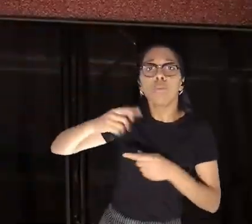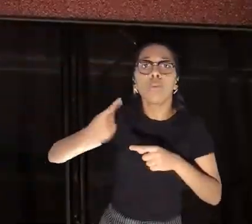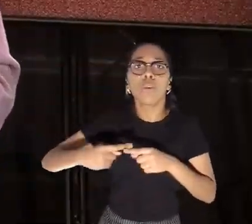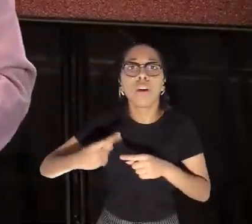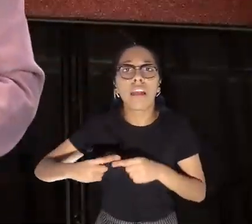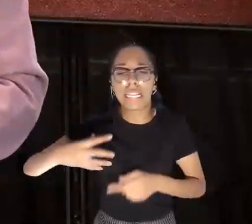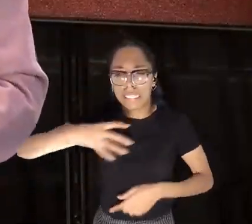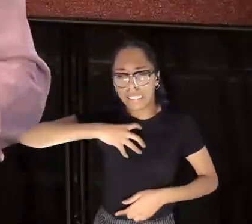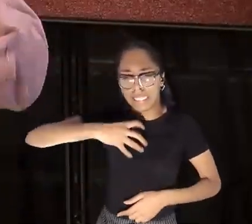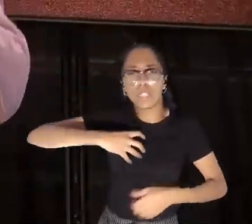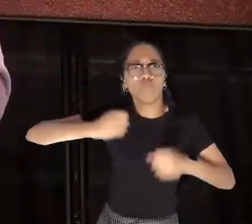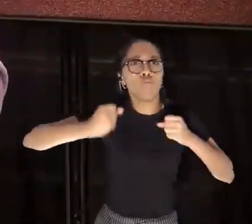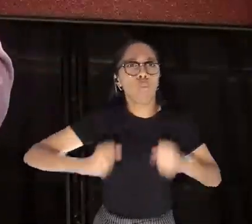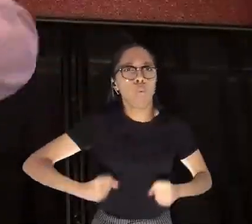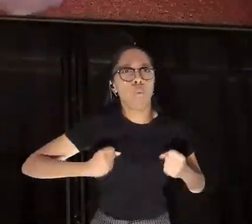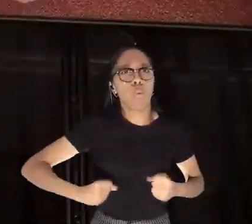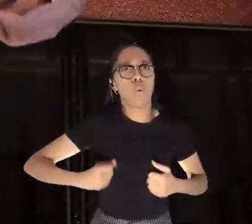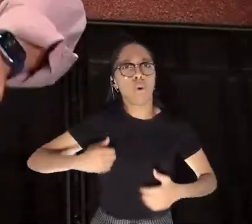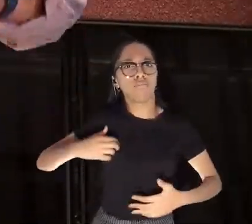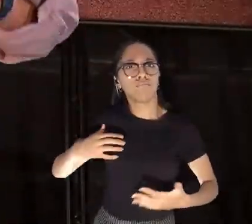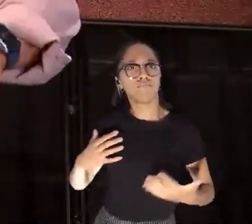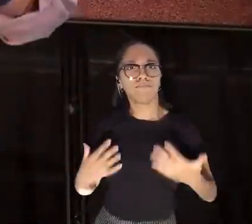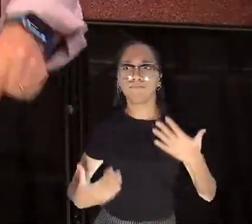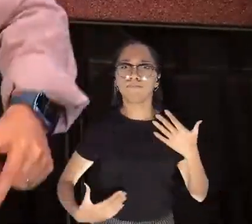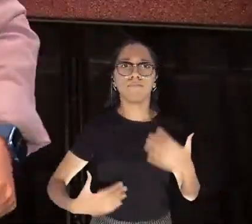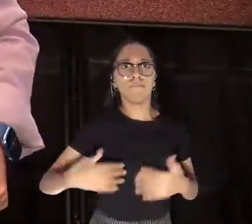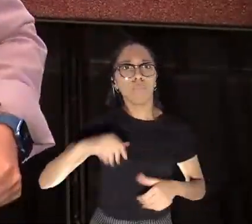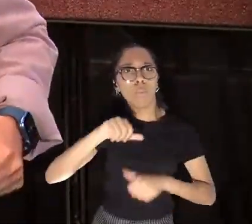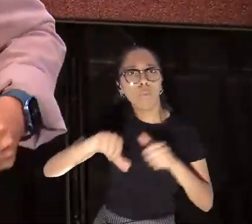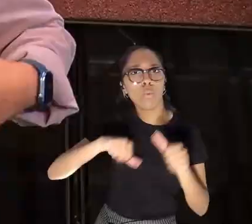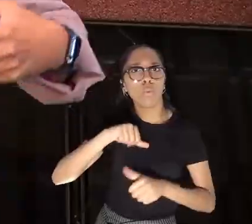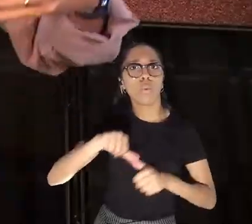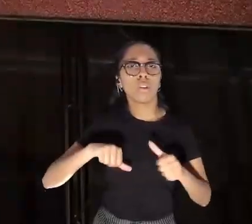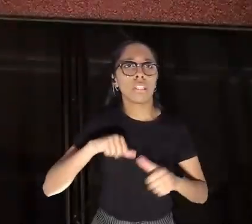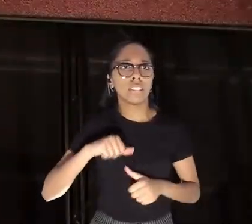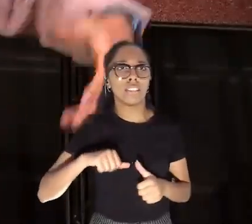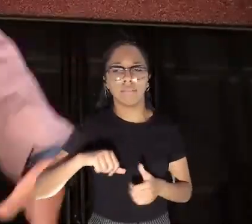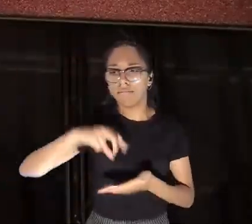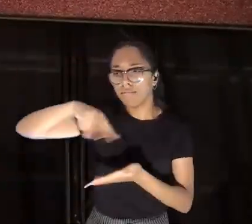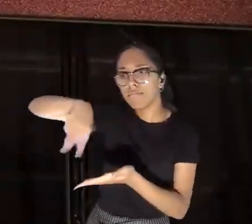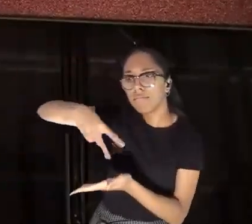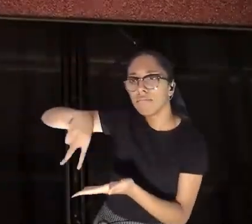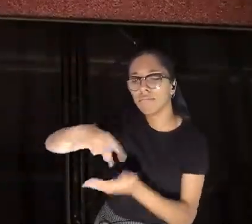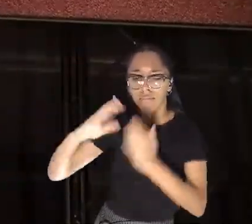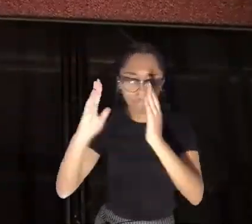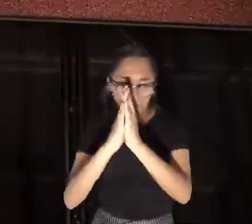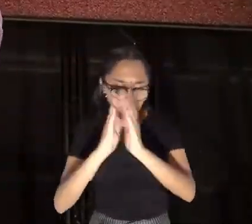Espírito. Mas o Espírito Santo, a sua principal finalidade não é nos dar dons,